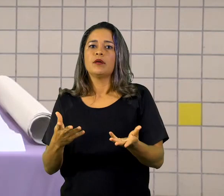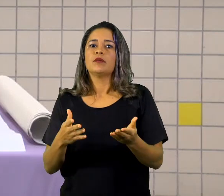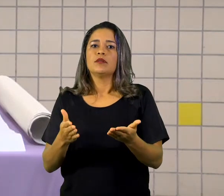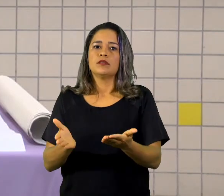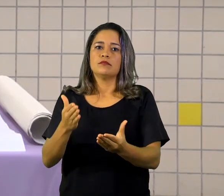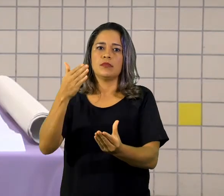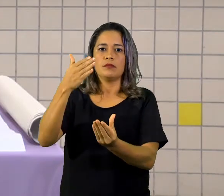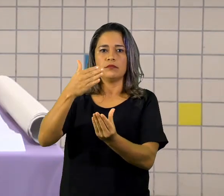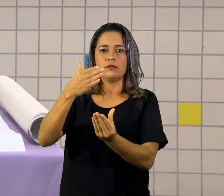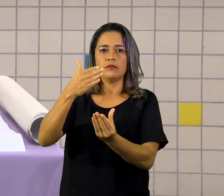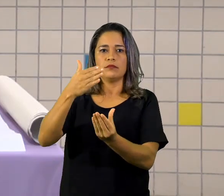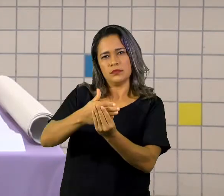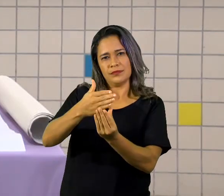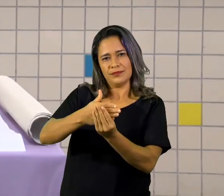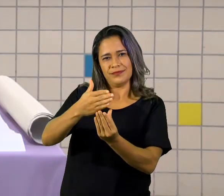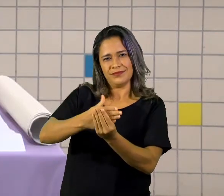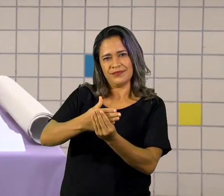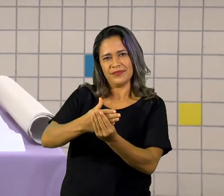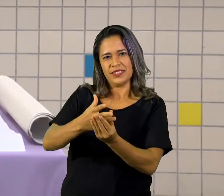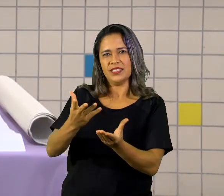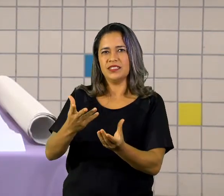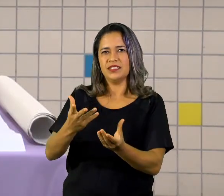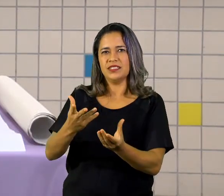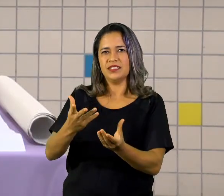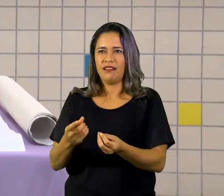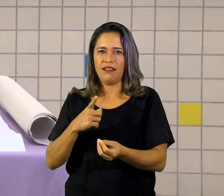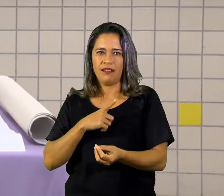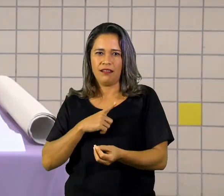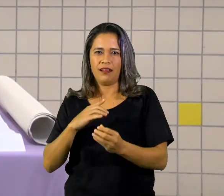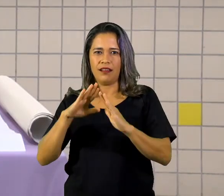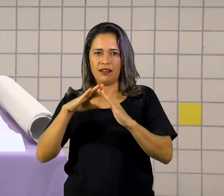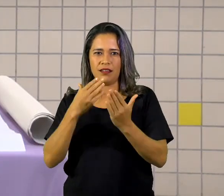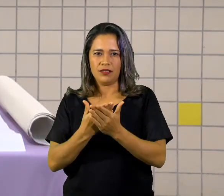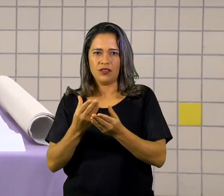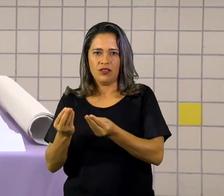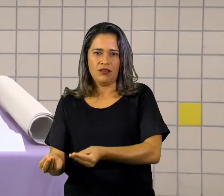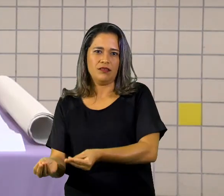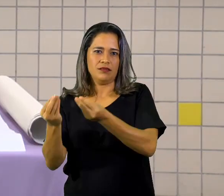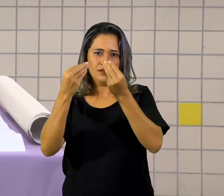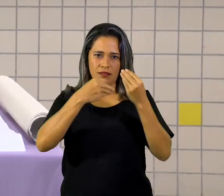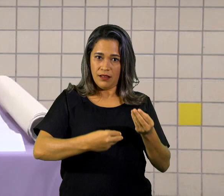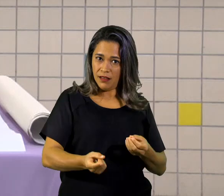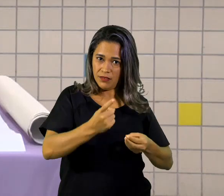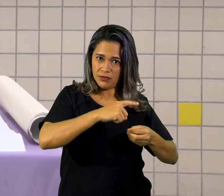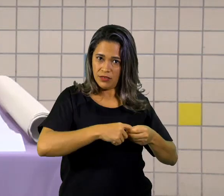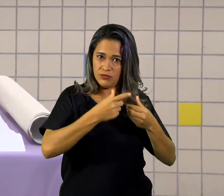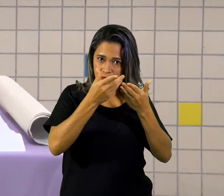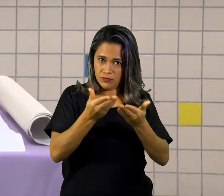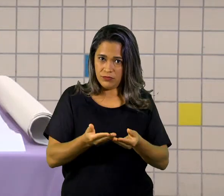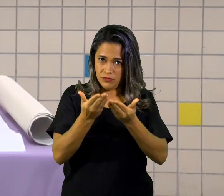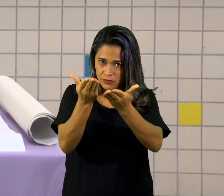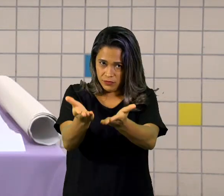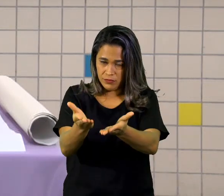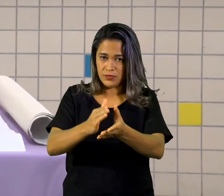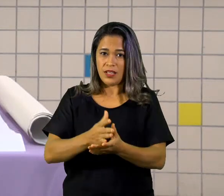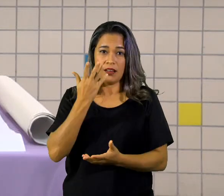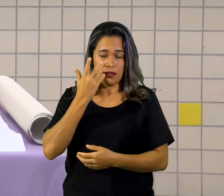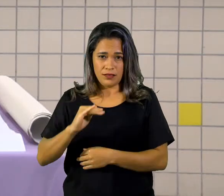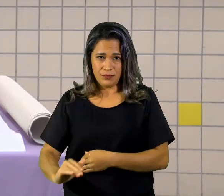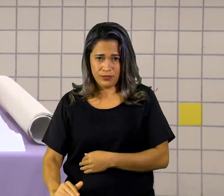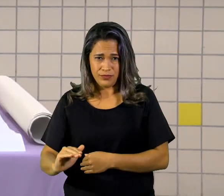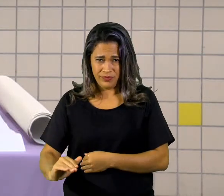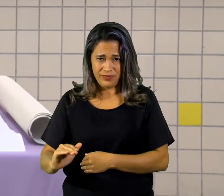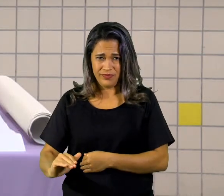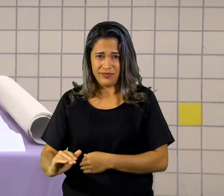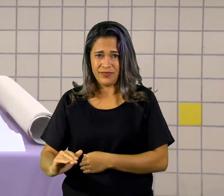com certeza adquiriu, levou para o CMEI e vai tê-los de volta. Então, a criança bem pequena, é importante ressaltar